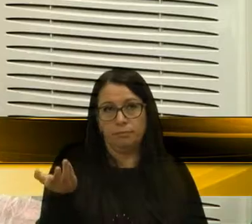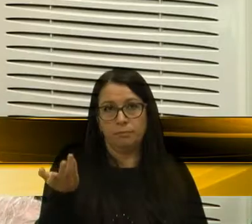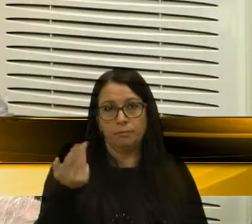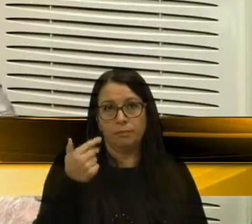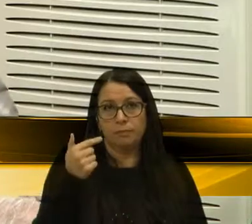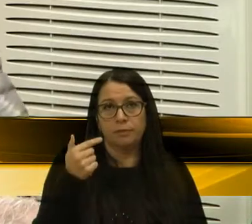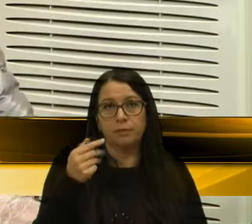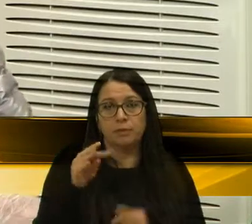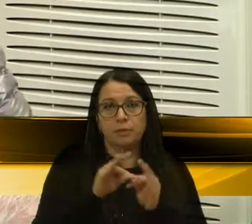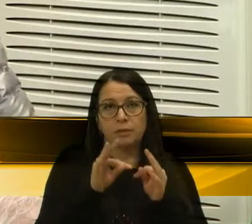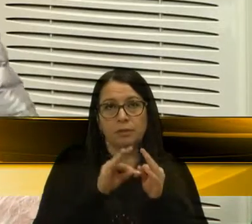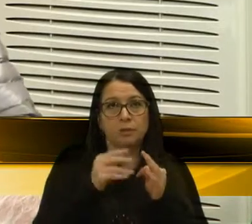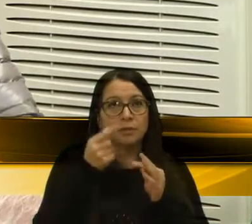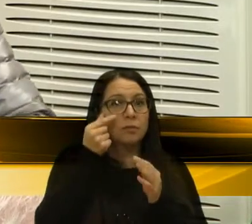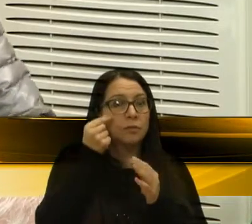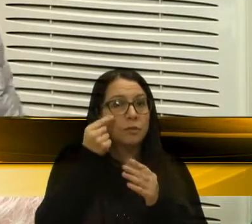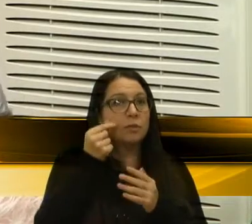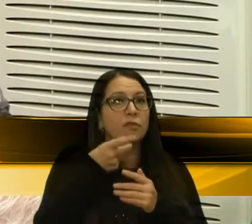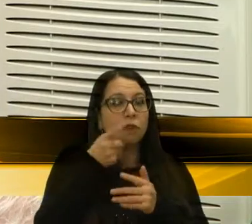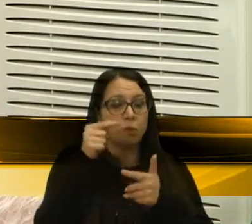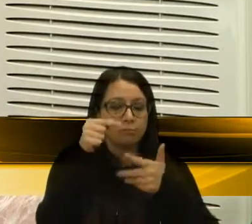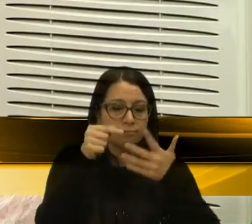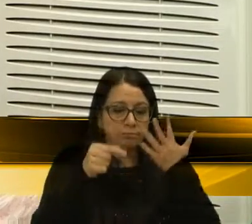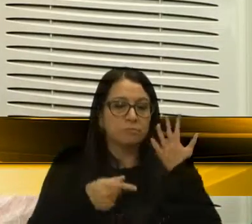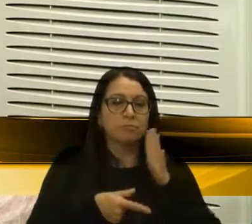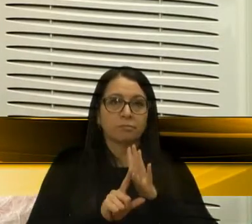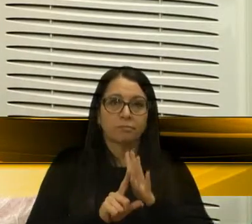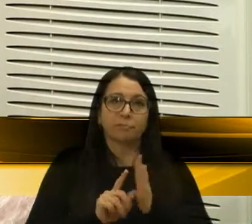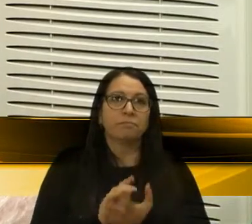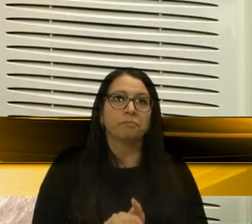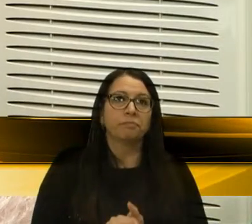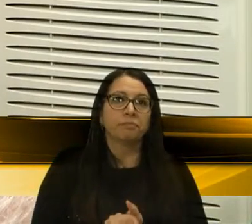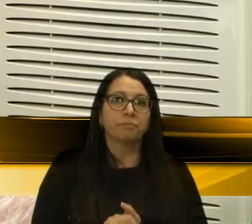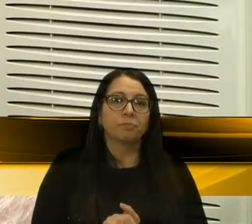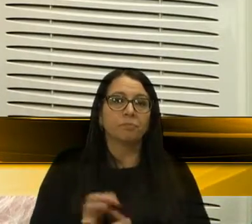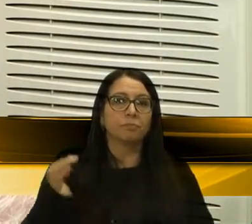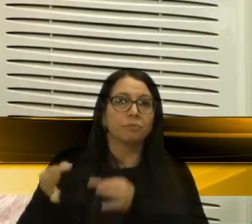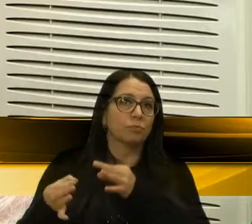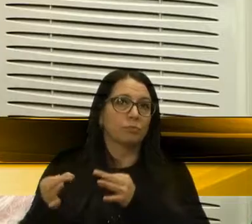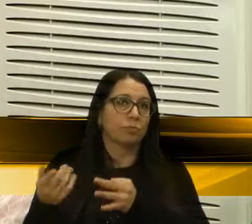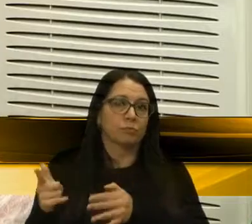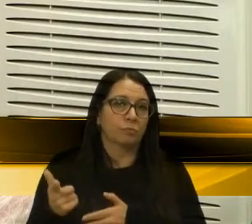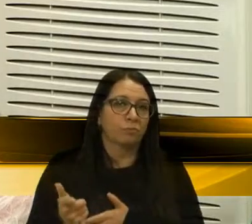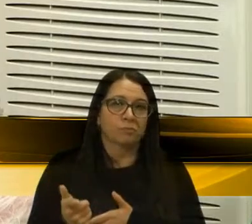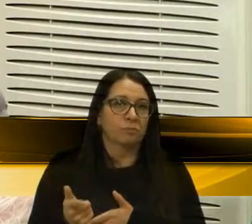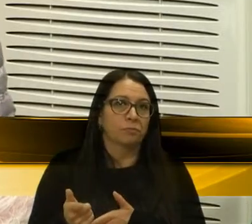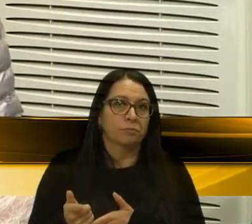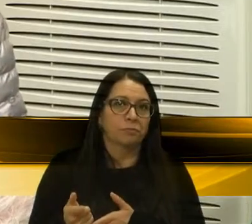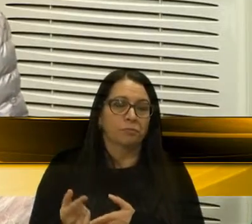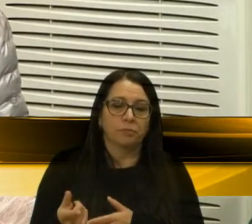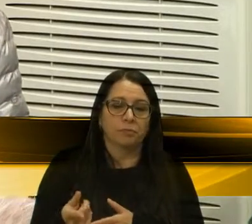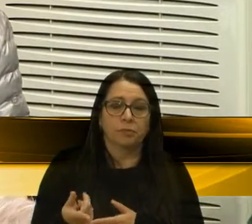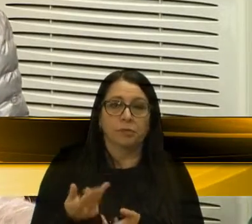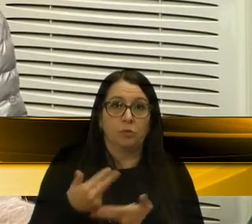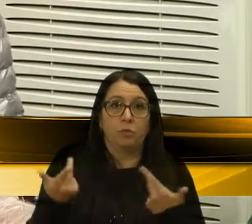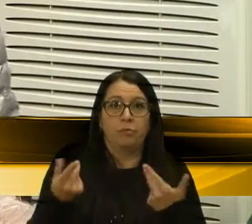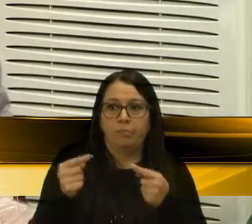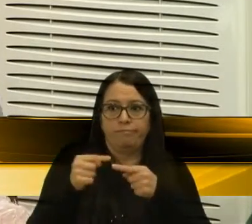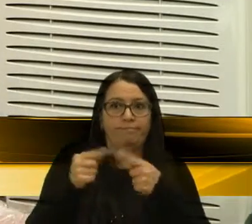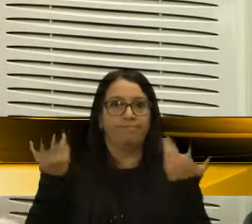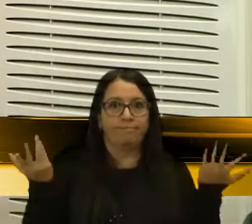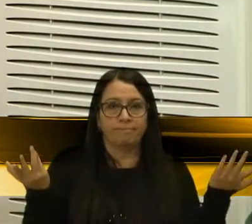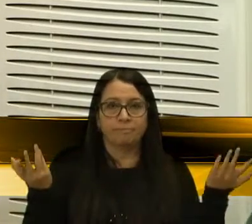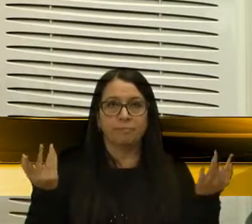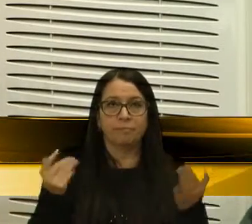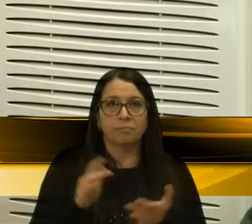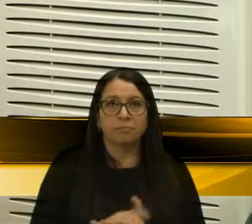técnicas do herói o vereador ela aí pontou muito bem a questão jurídica que não tem o menor cabimento e nós temos